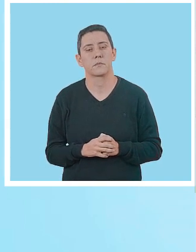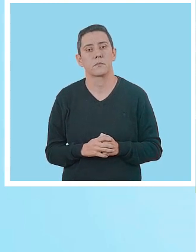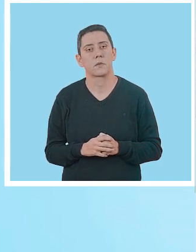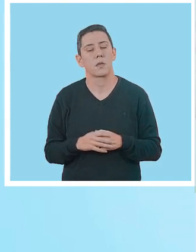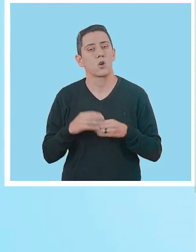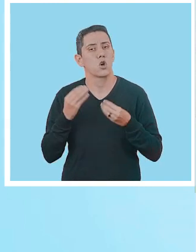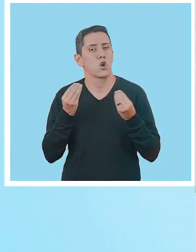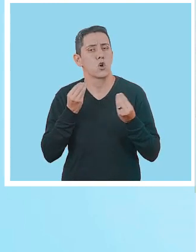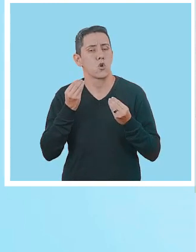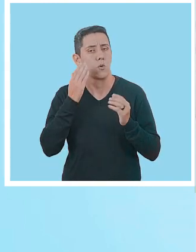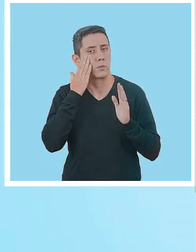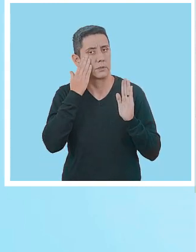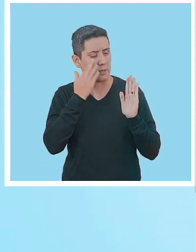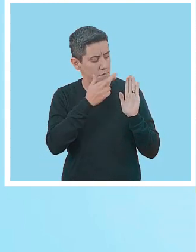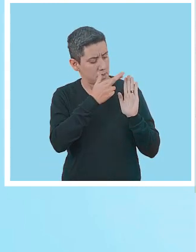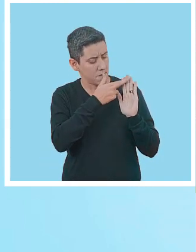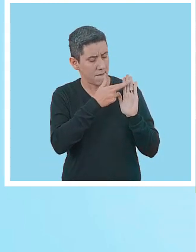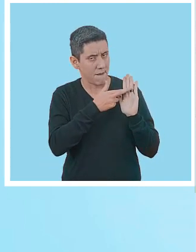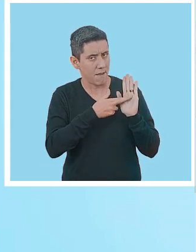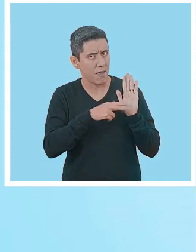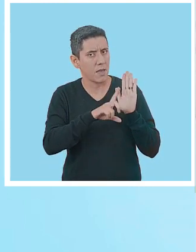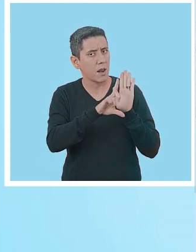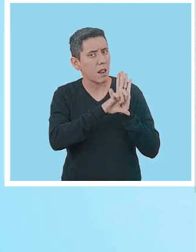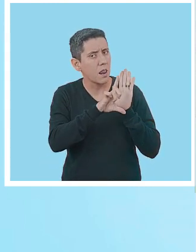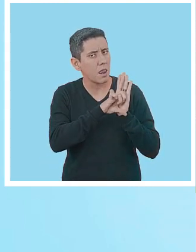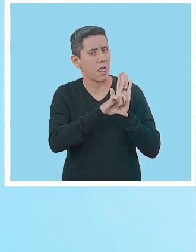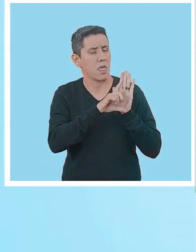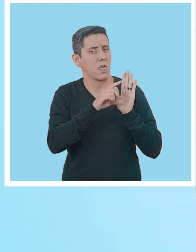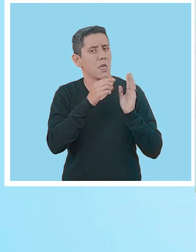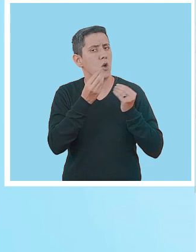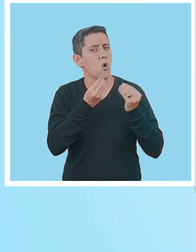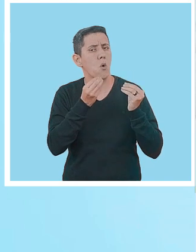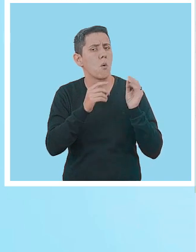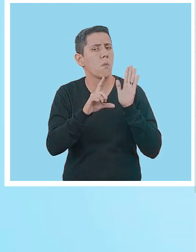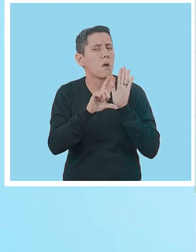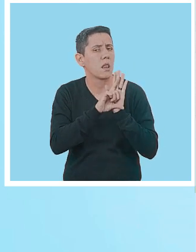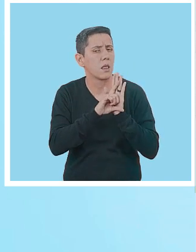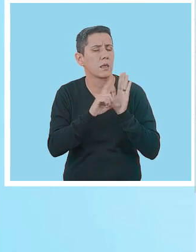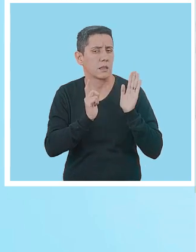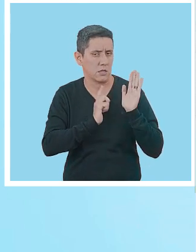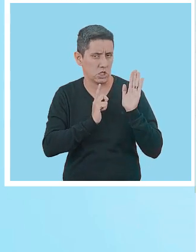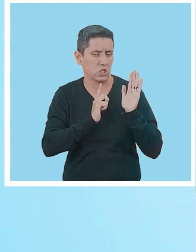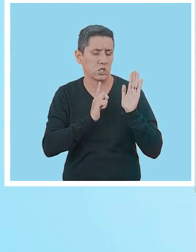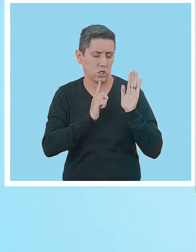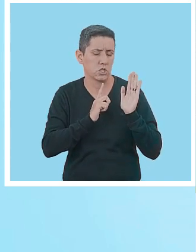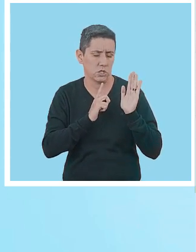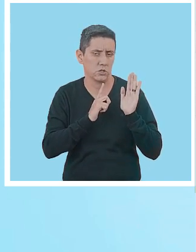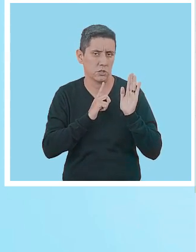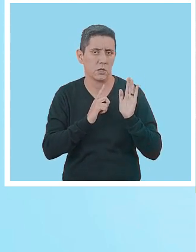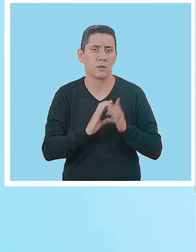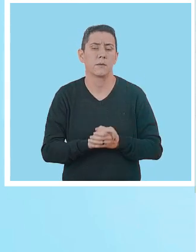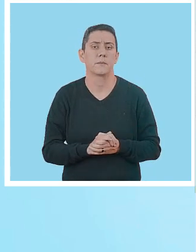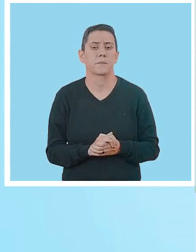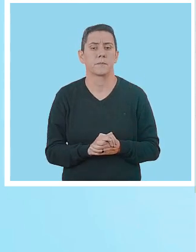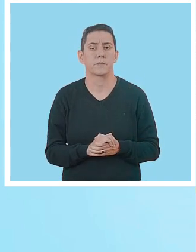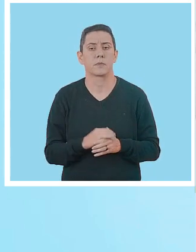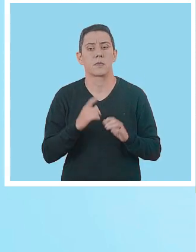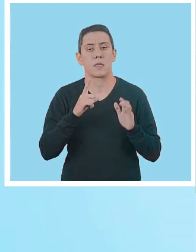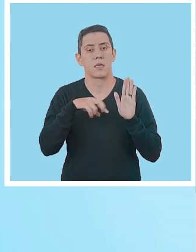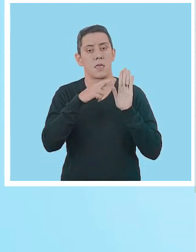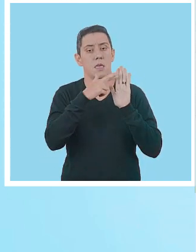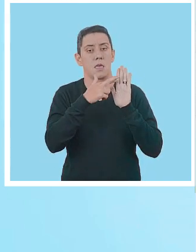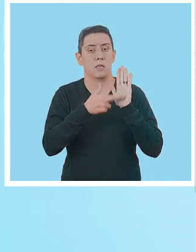regulatório da geração distribuída hoje em dia ela é regulamentada pela resolução normativa